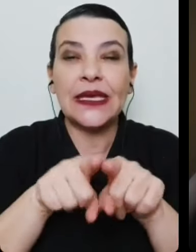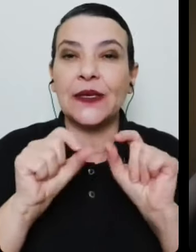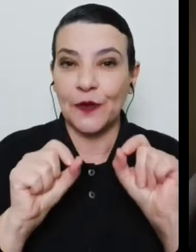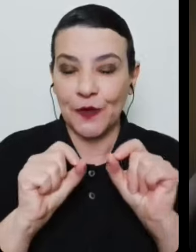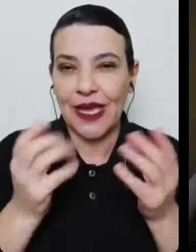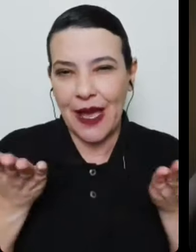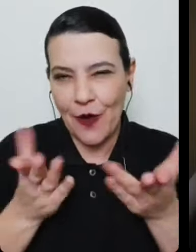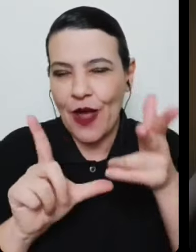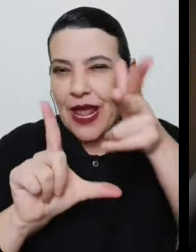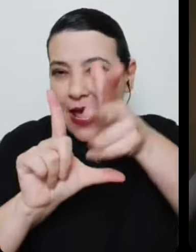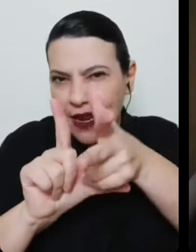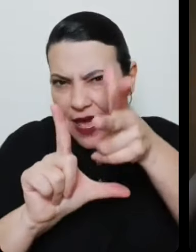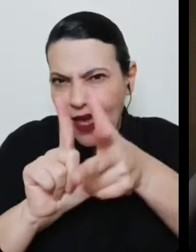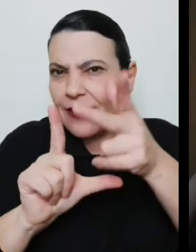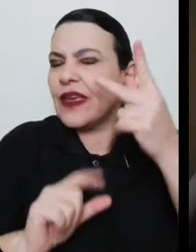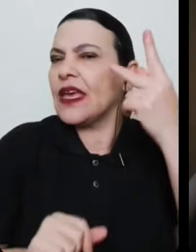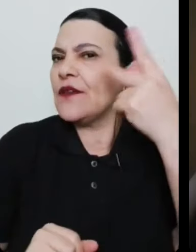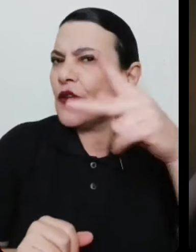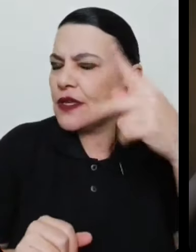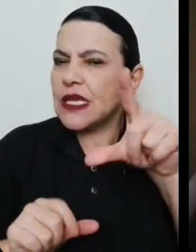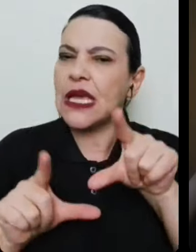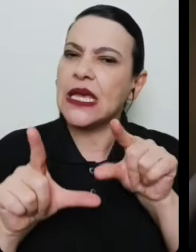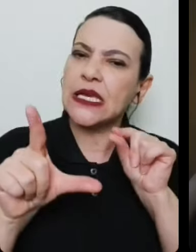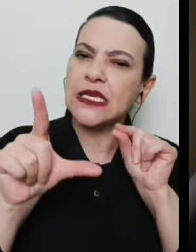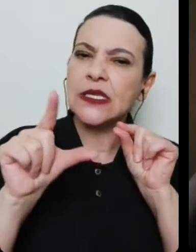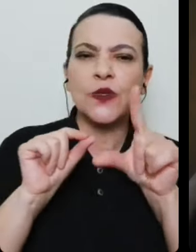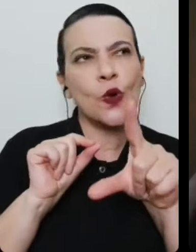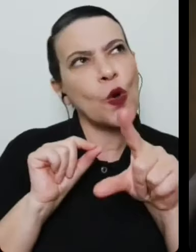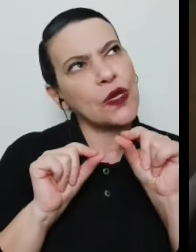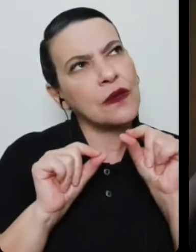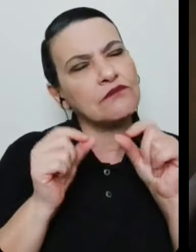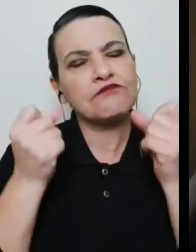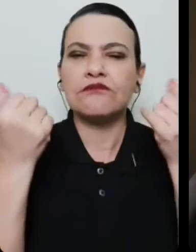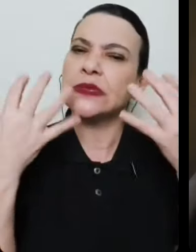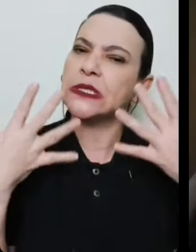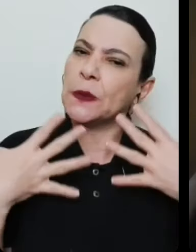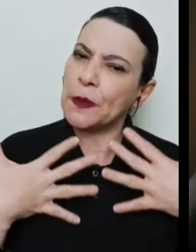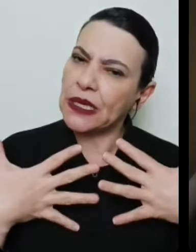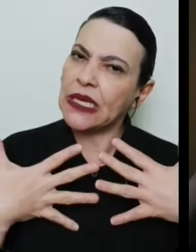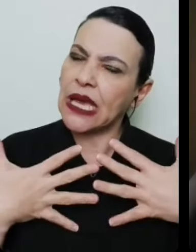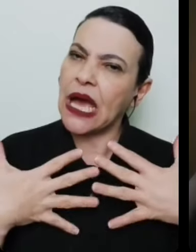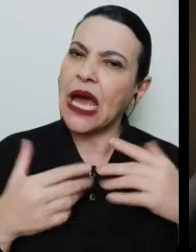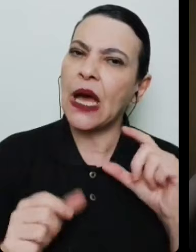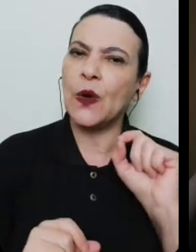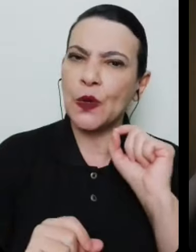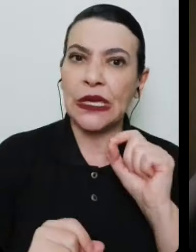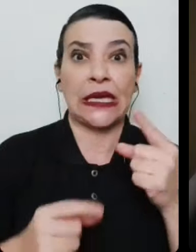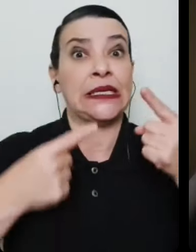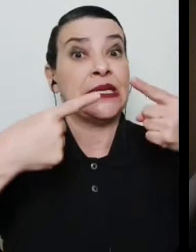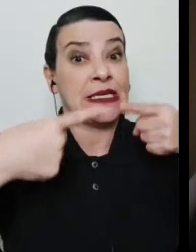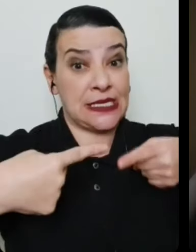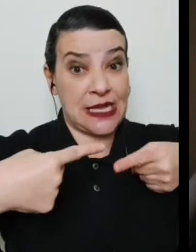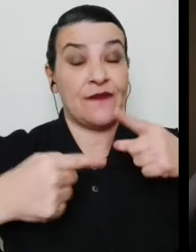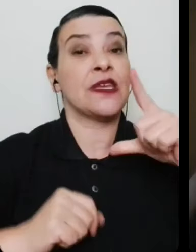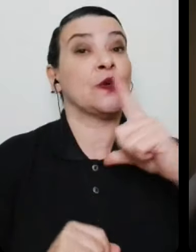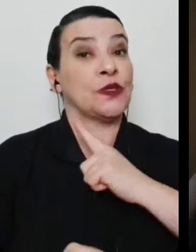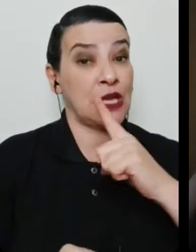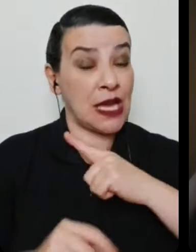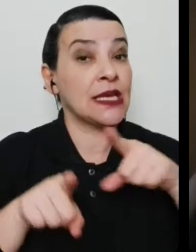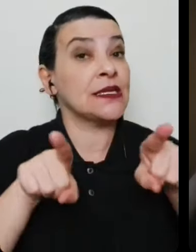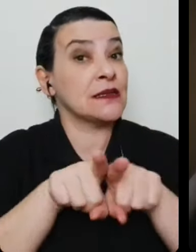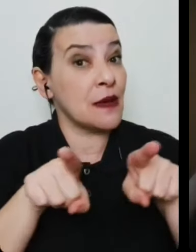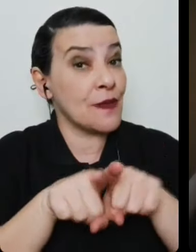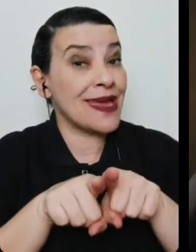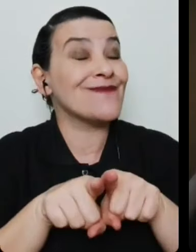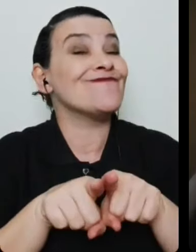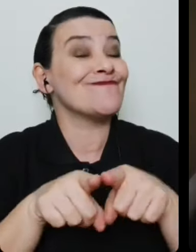dessa live, e aí você escolheu, né, dizer que a gente está aí entre né, desafio, né, ou necessidade,